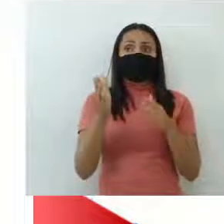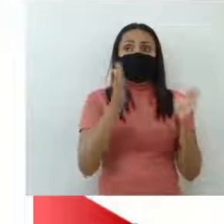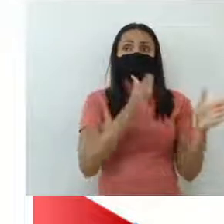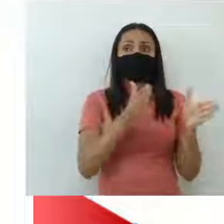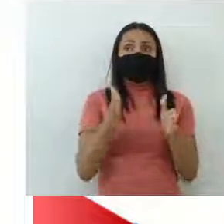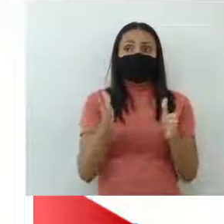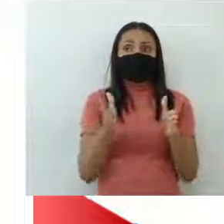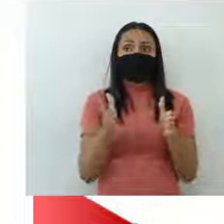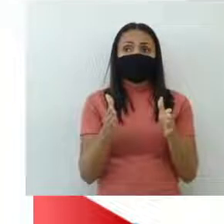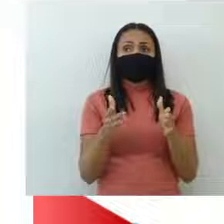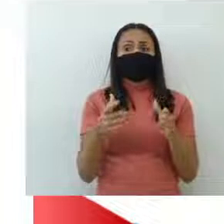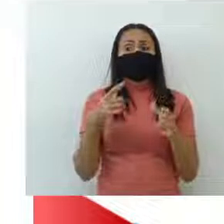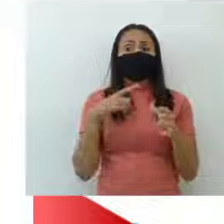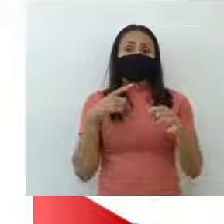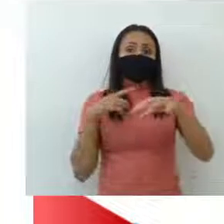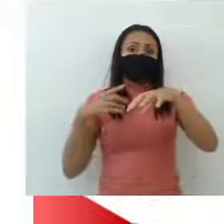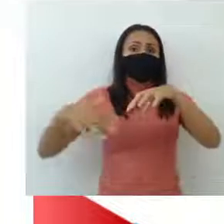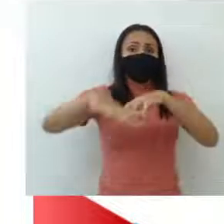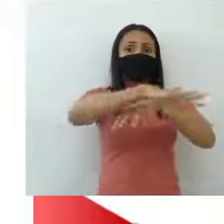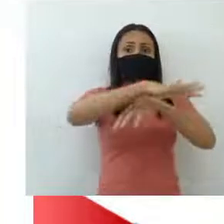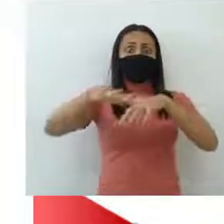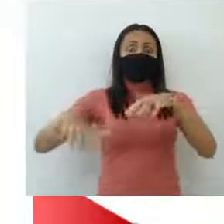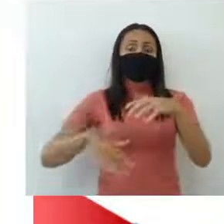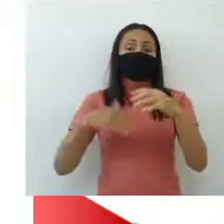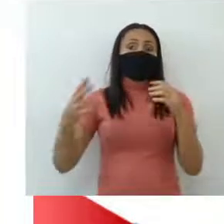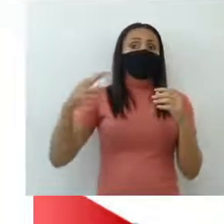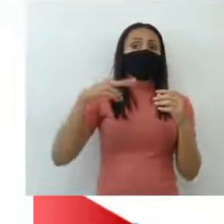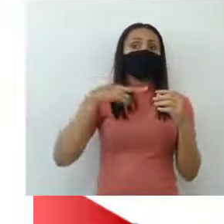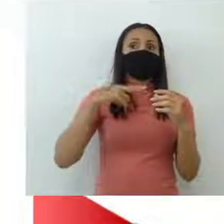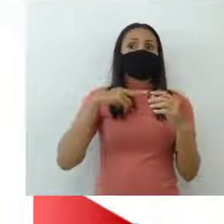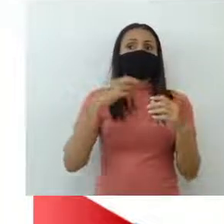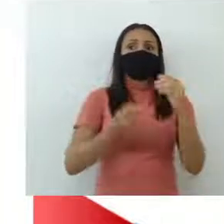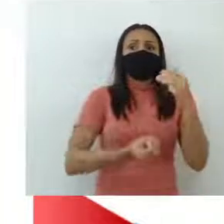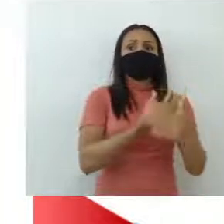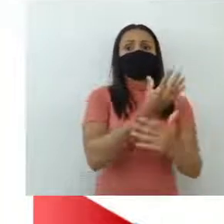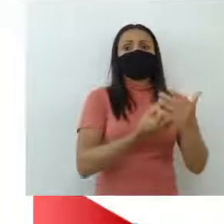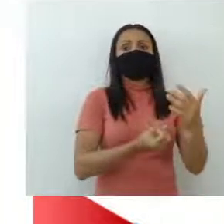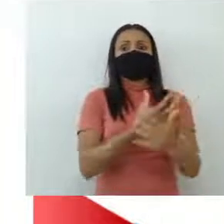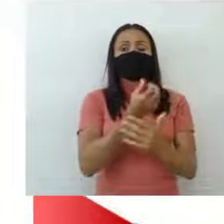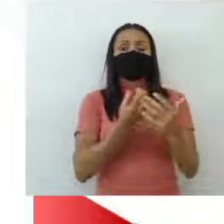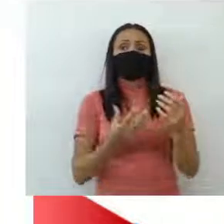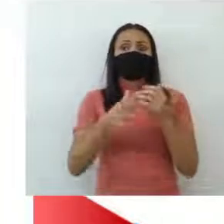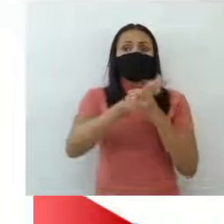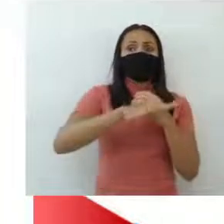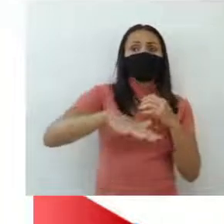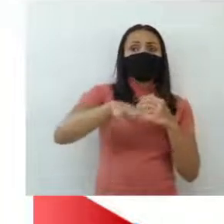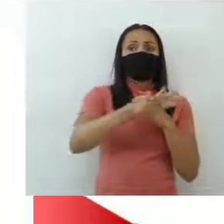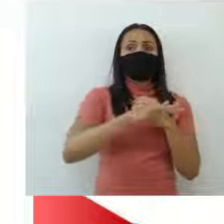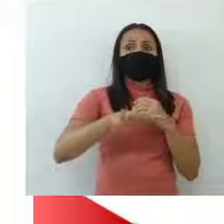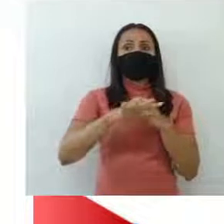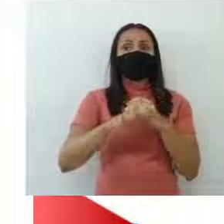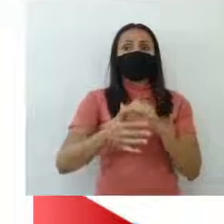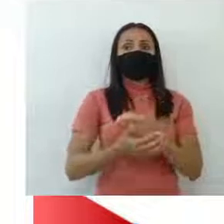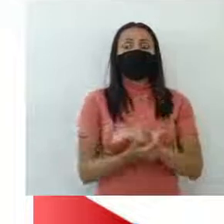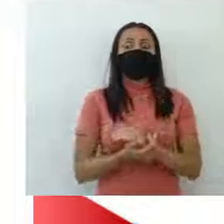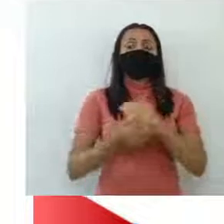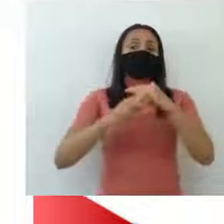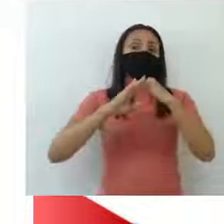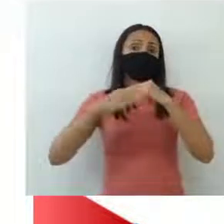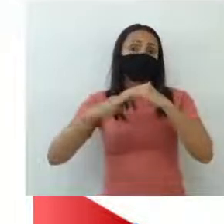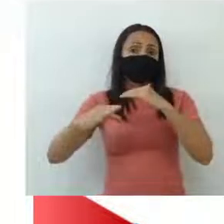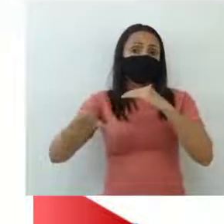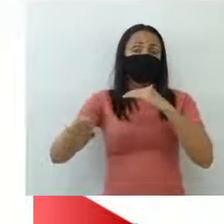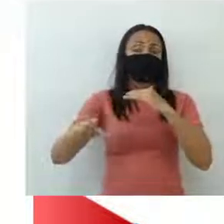algumas ilhas, né? Os portugueses fundaram diversos fortes, feitorias no litoral do